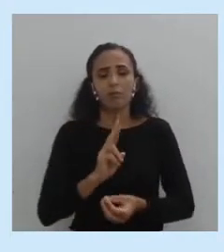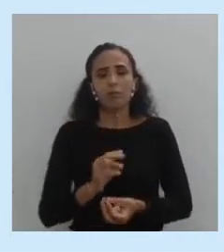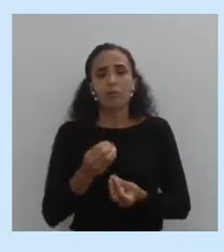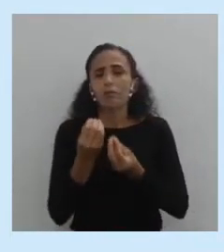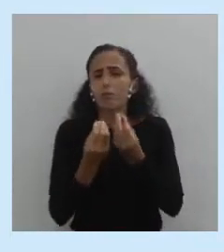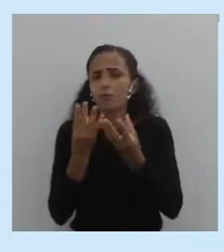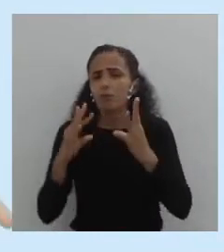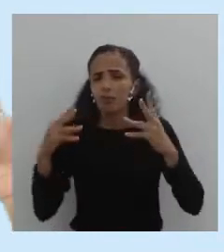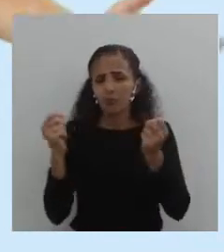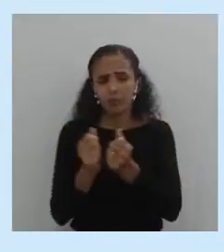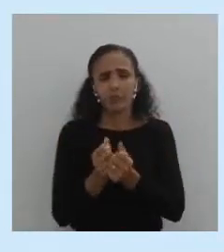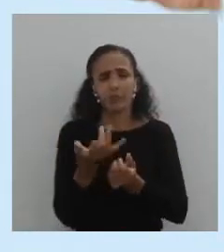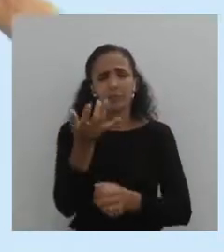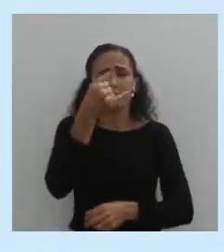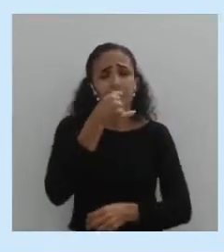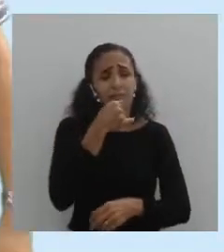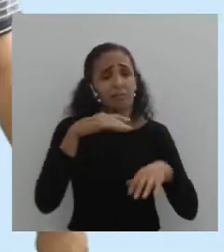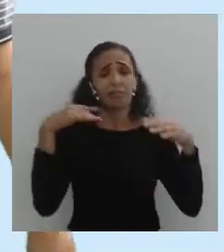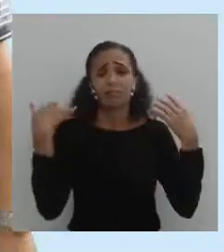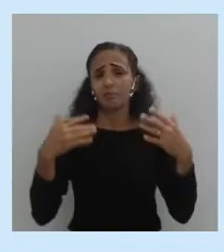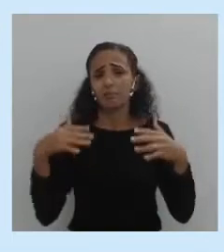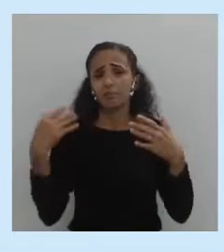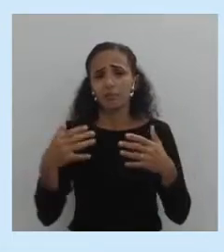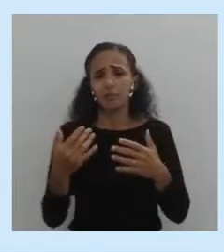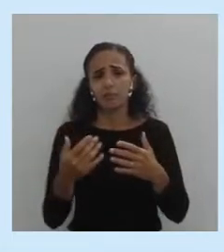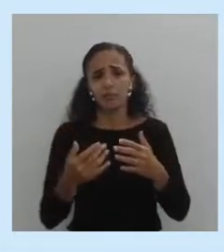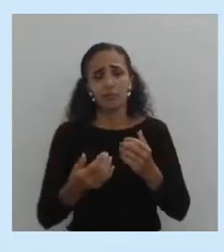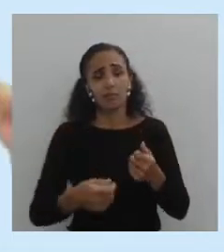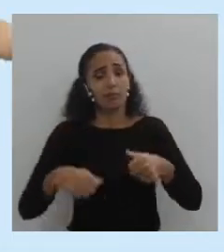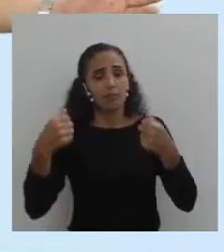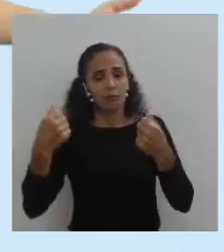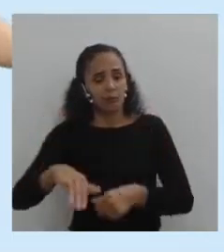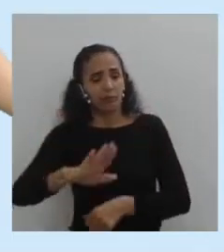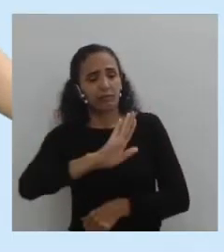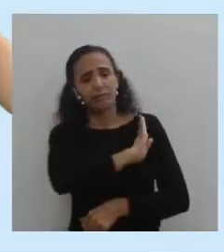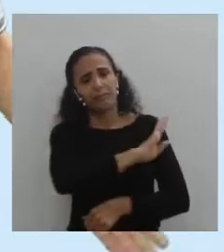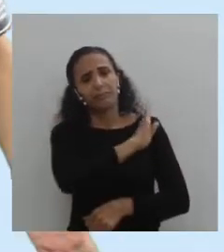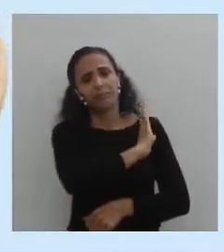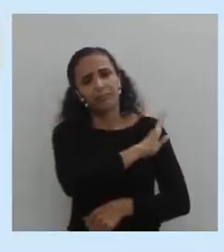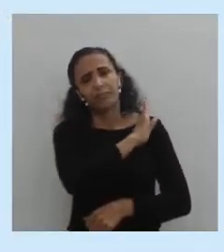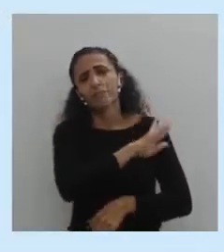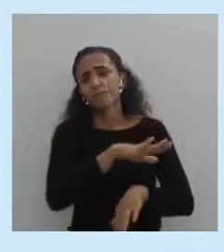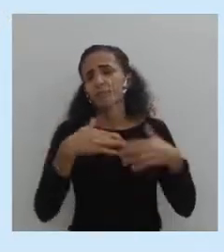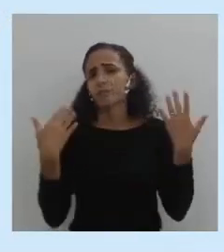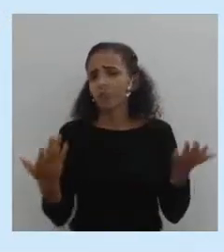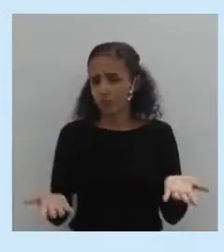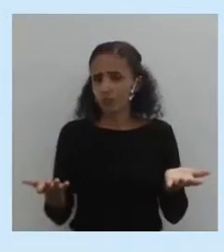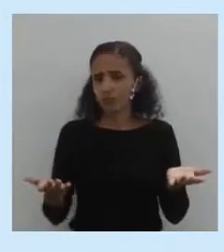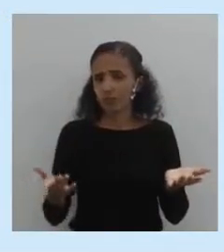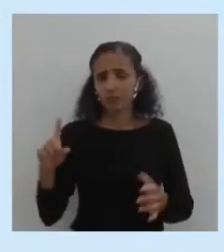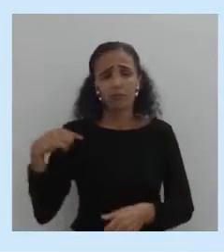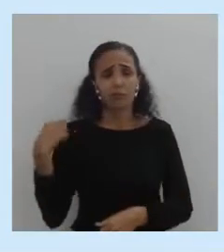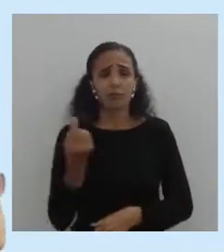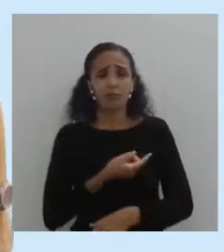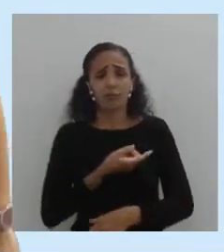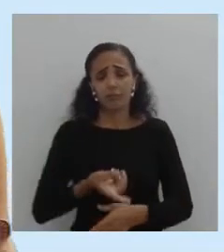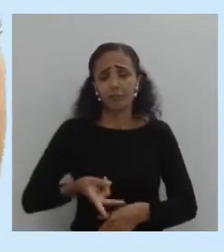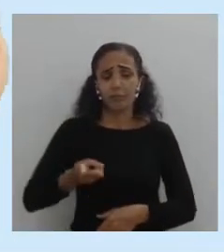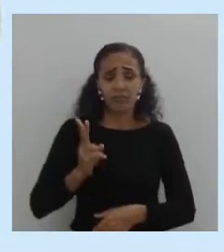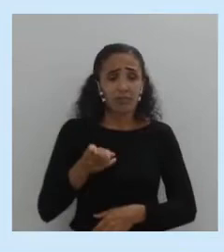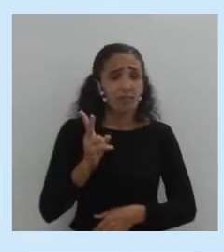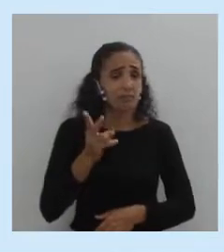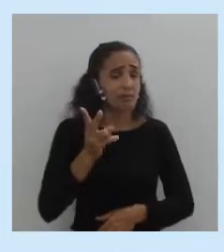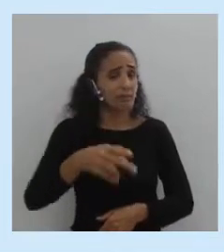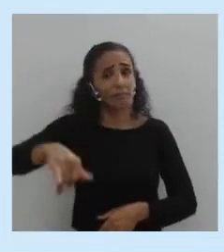Candomblé, infelizmente, sofrem preconceito, tanto verbal como outros, como nós veremos. Então,